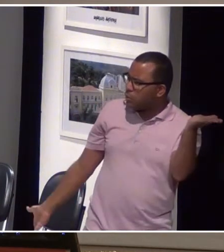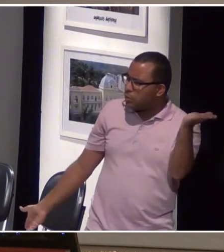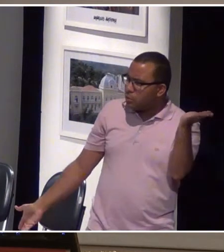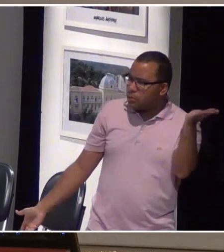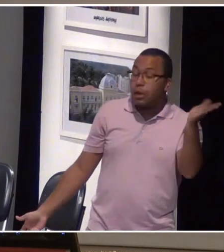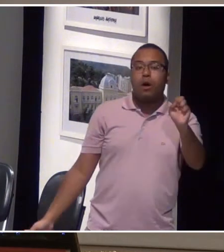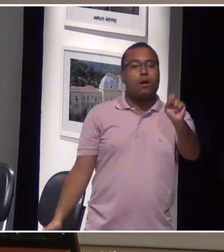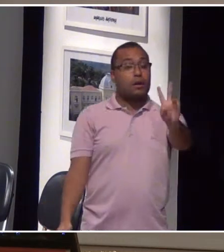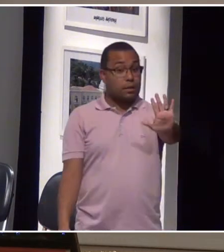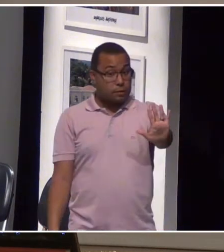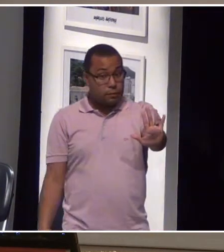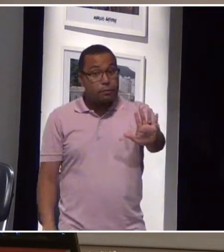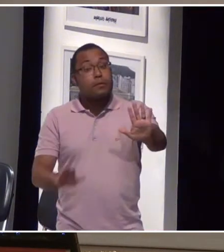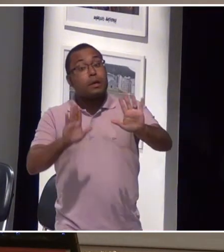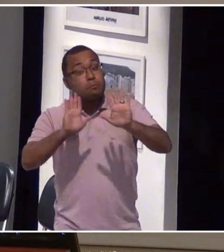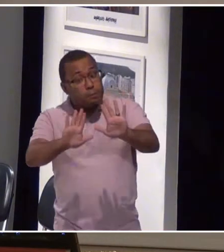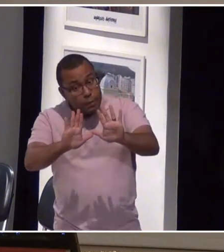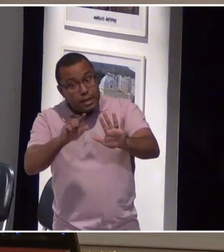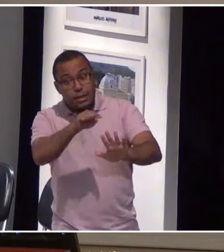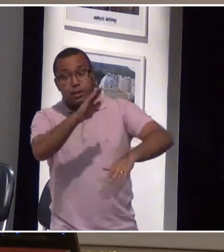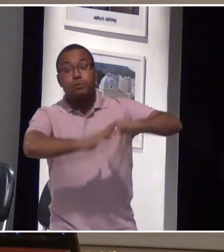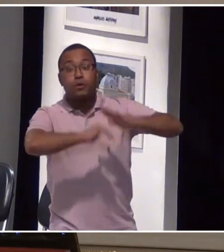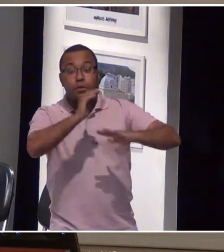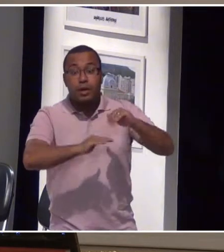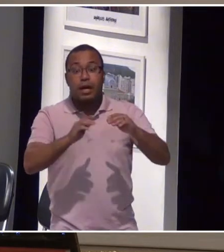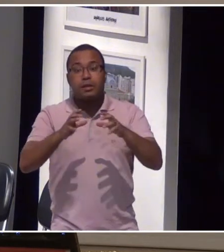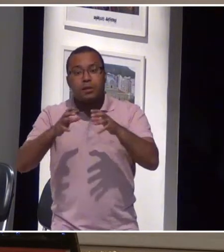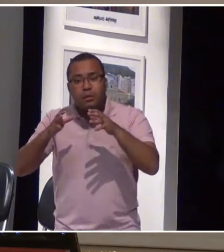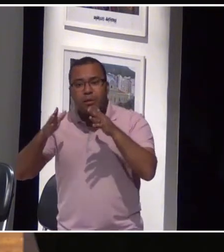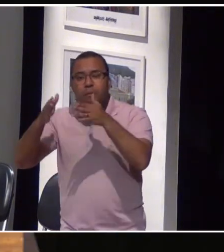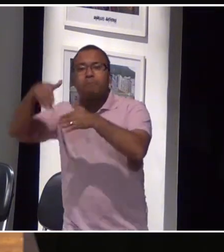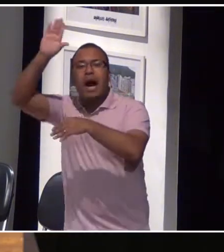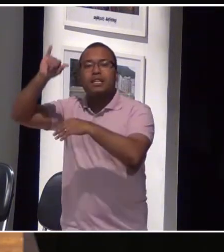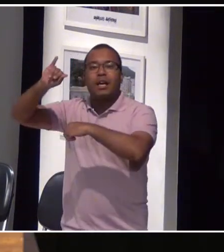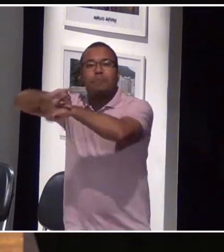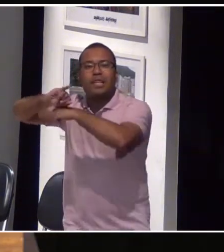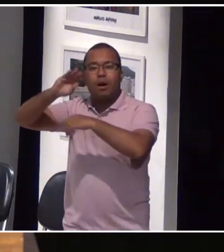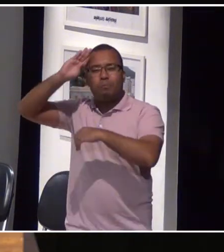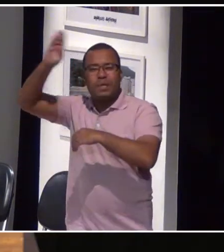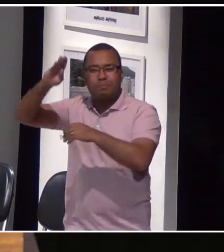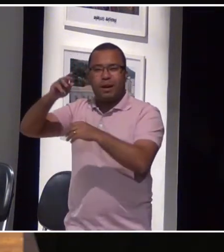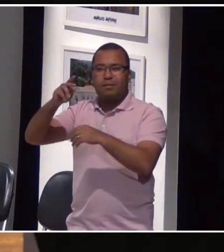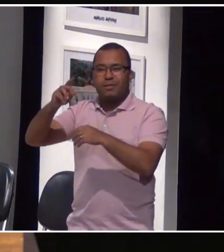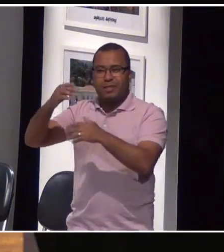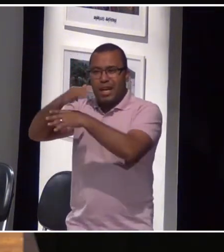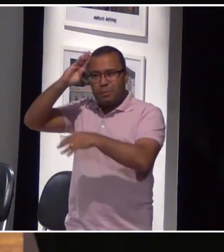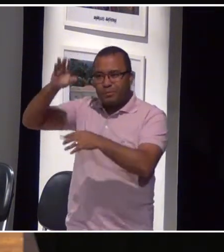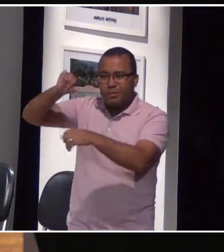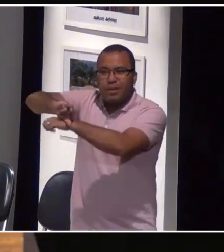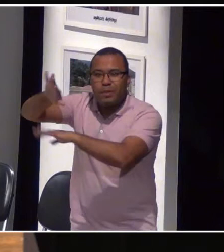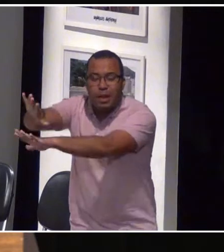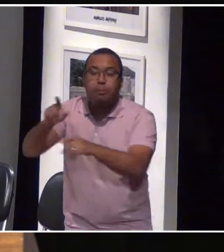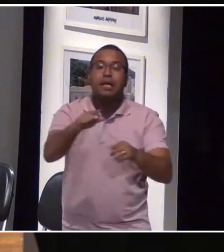bacharelado, ok. Mas, ainda assim, esses profissionais estão muito concentrados em capitais. E essa situação nós